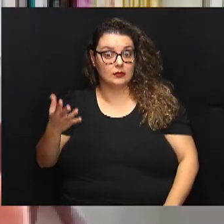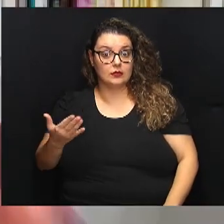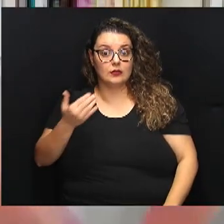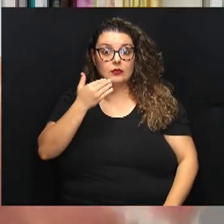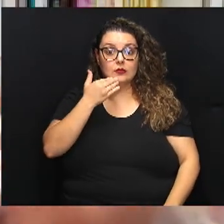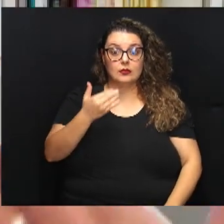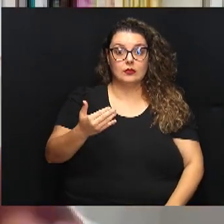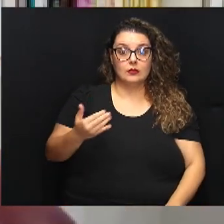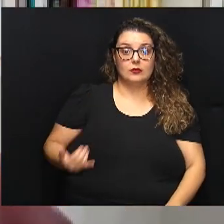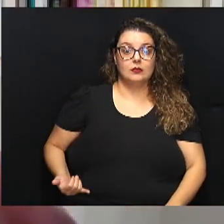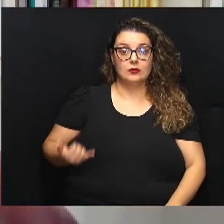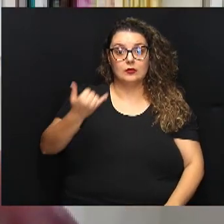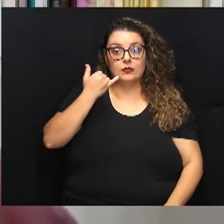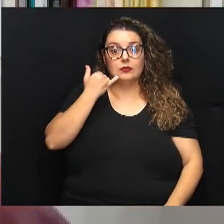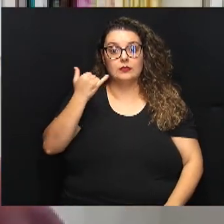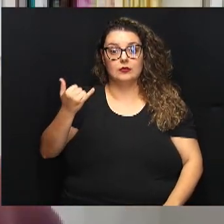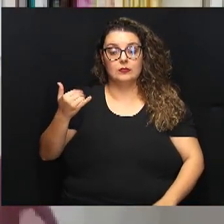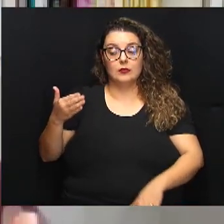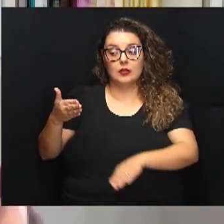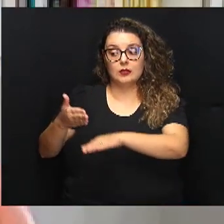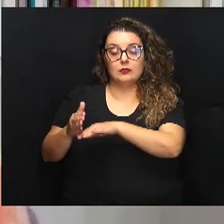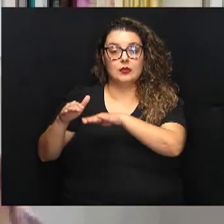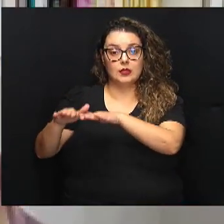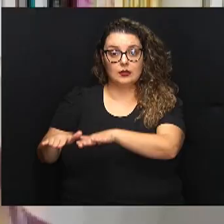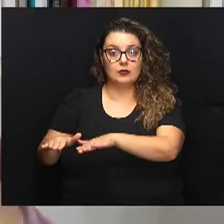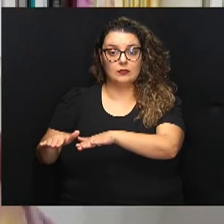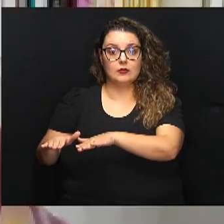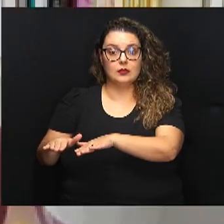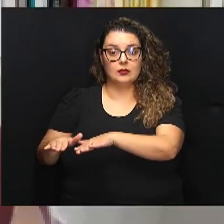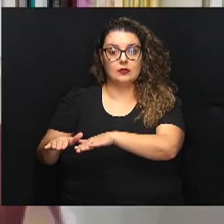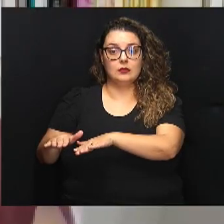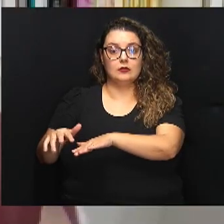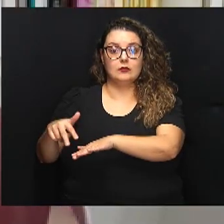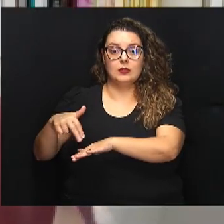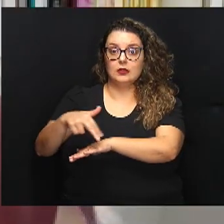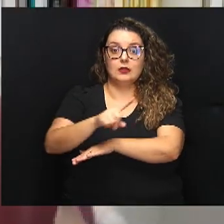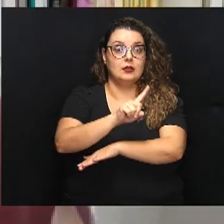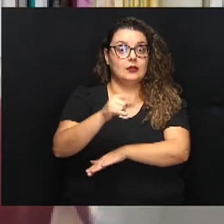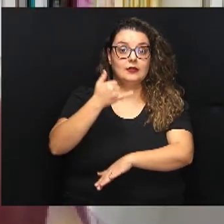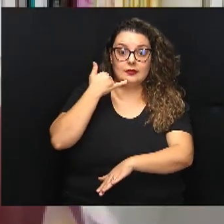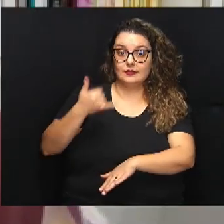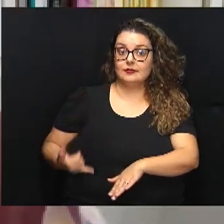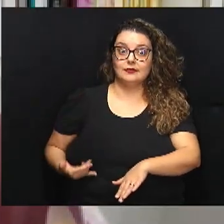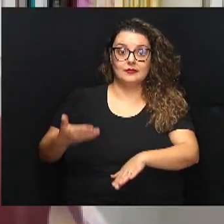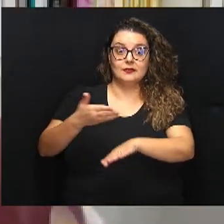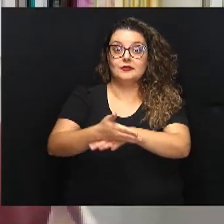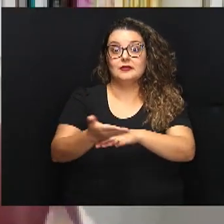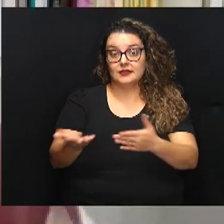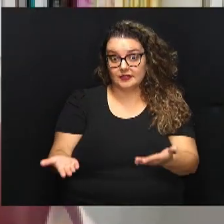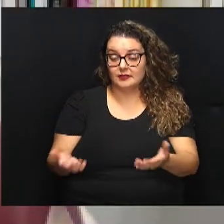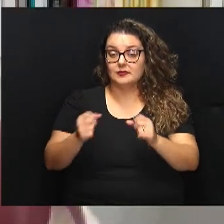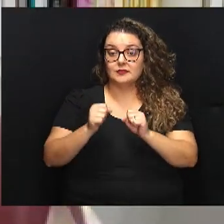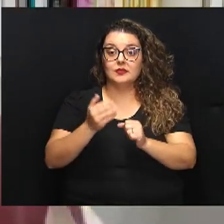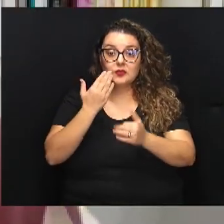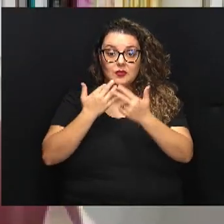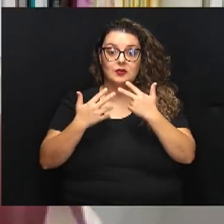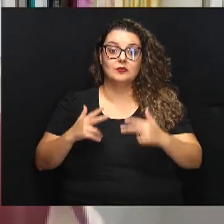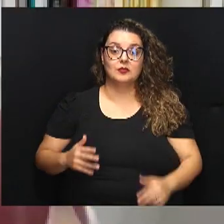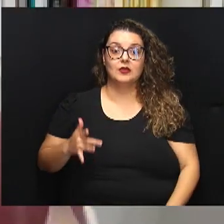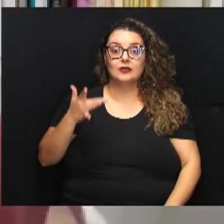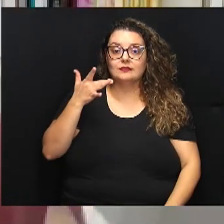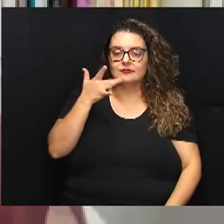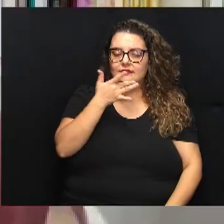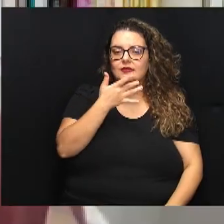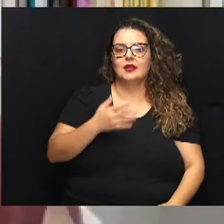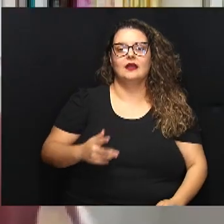os celulares na entrada para deixar a pessoa entrar sem o celular, para poder aproveitar ao máximo